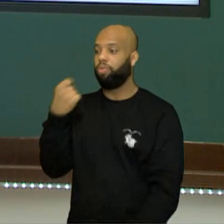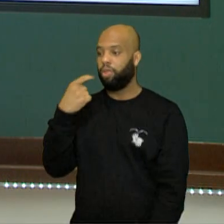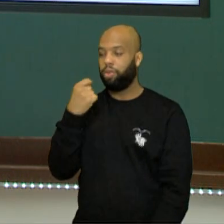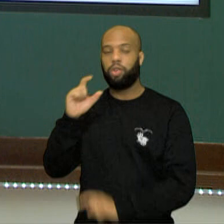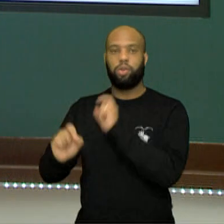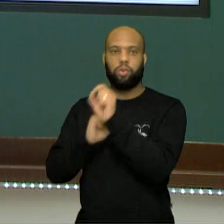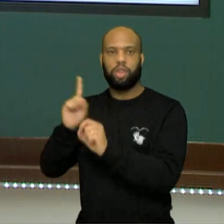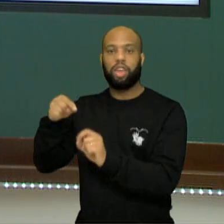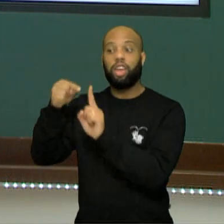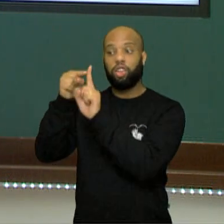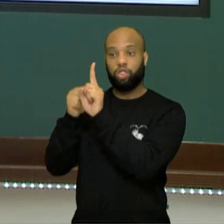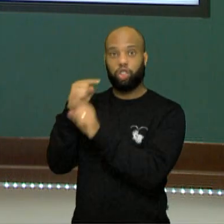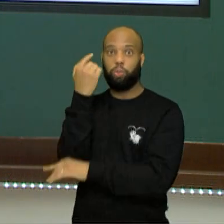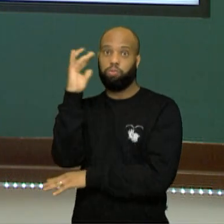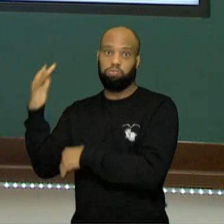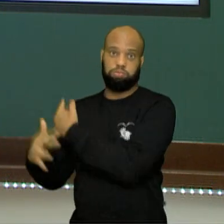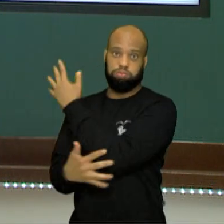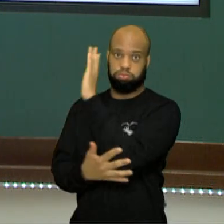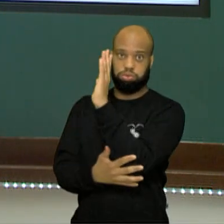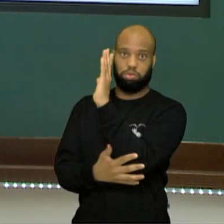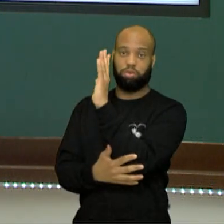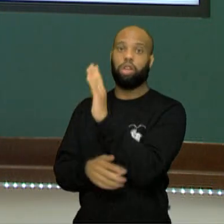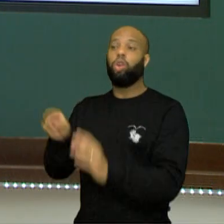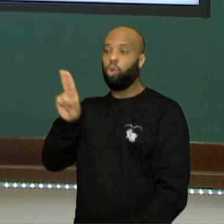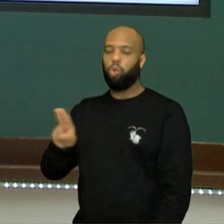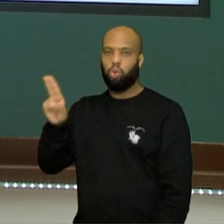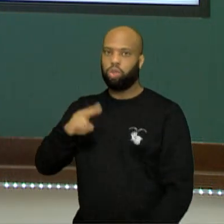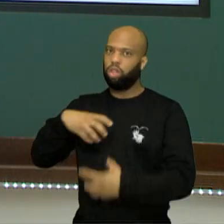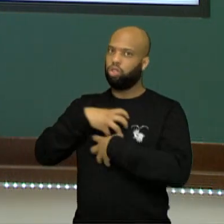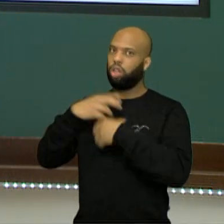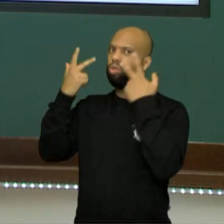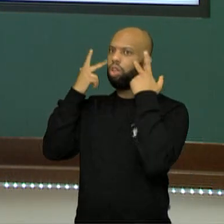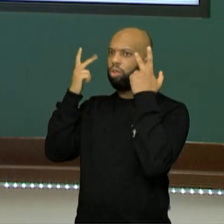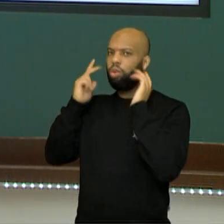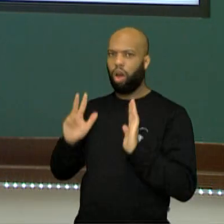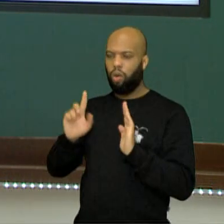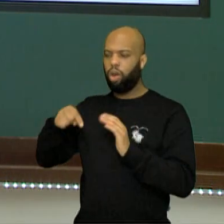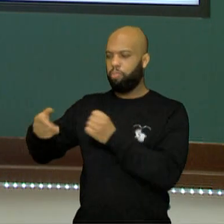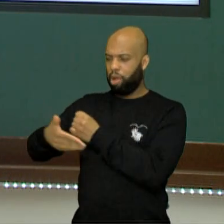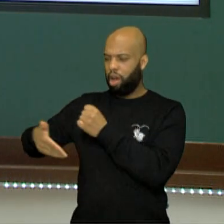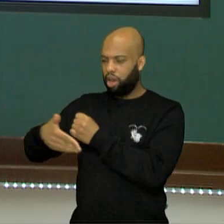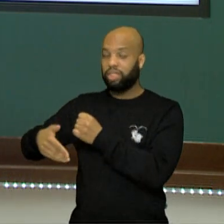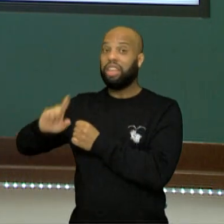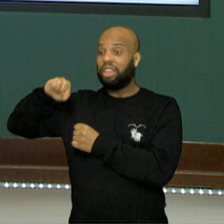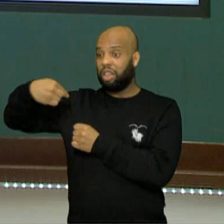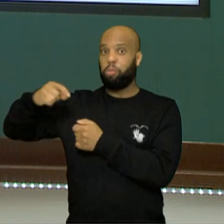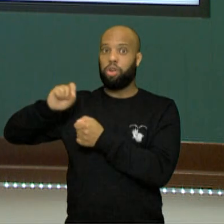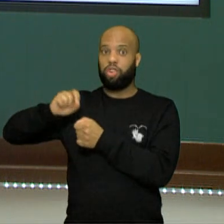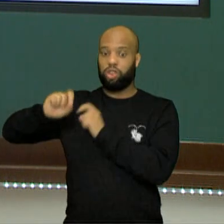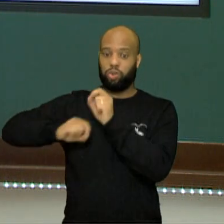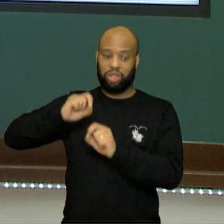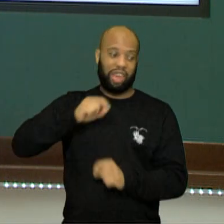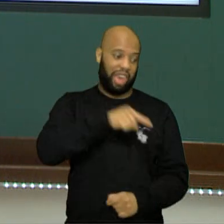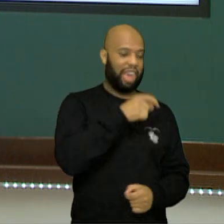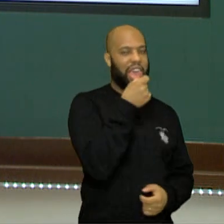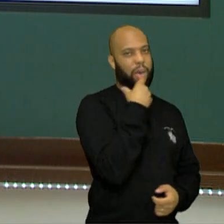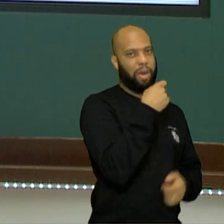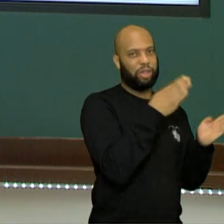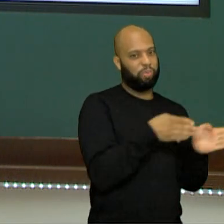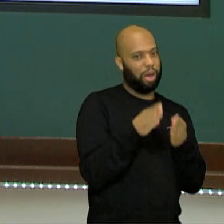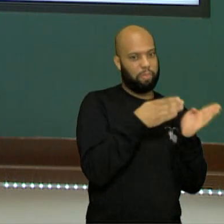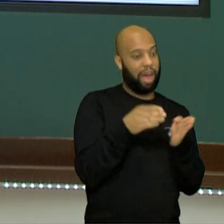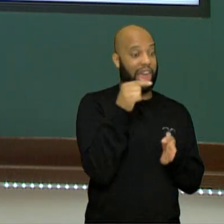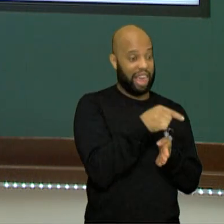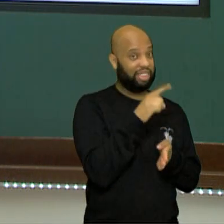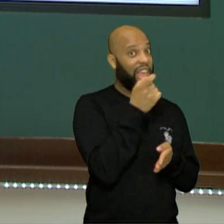as espécies vegetais em si, que são utilizadas, então, como a base para a produção dos fitoterápicos, que